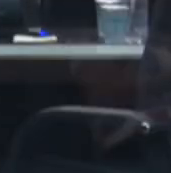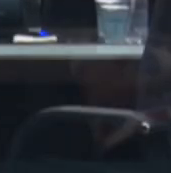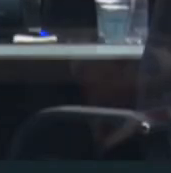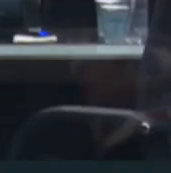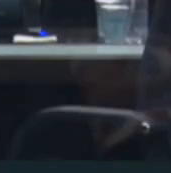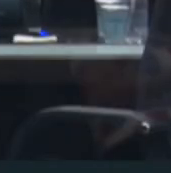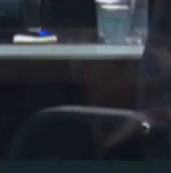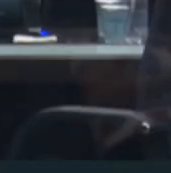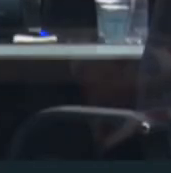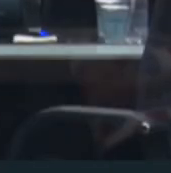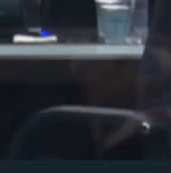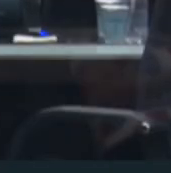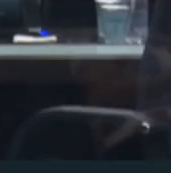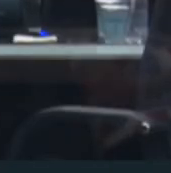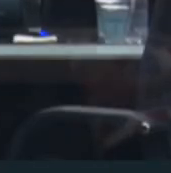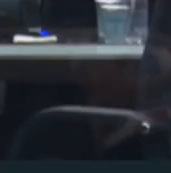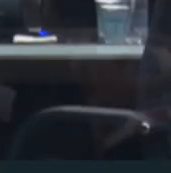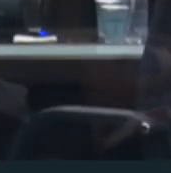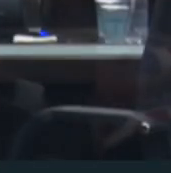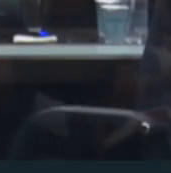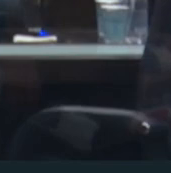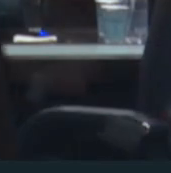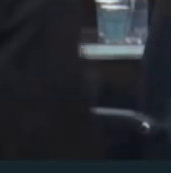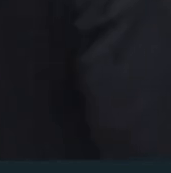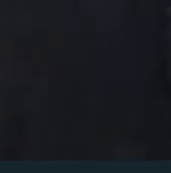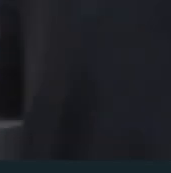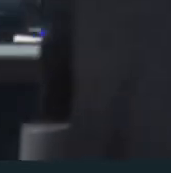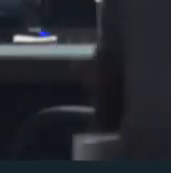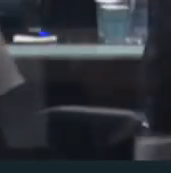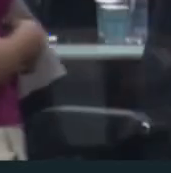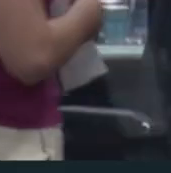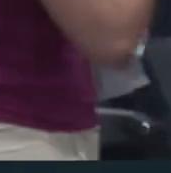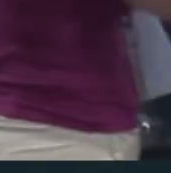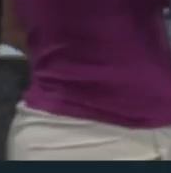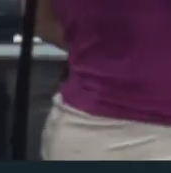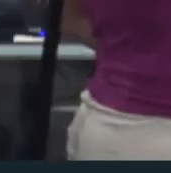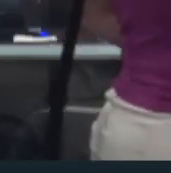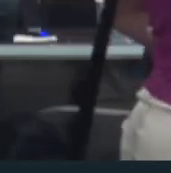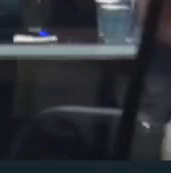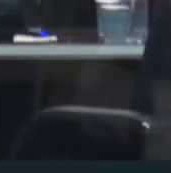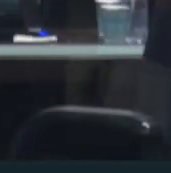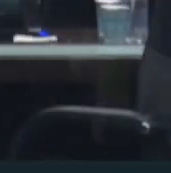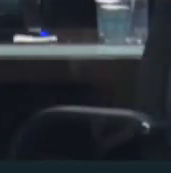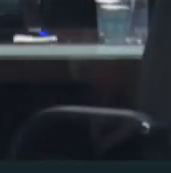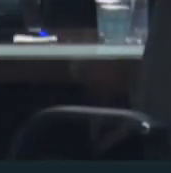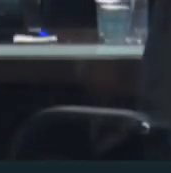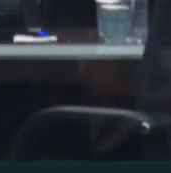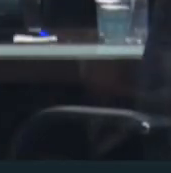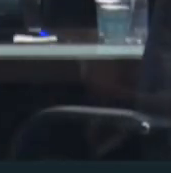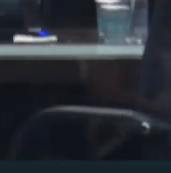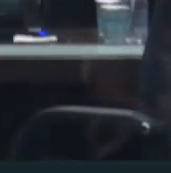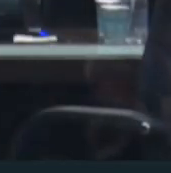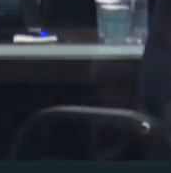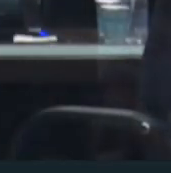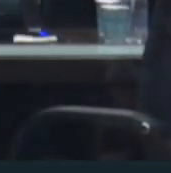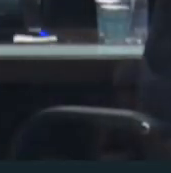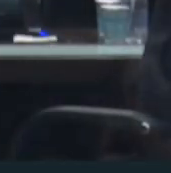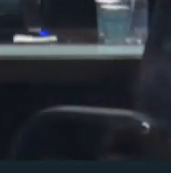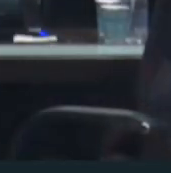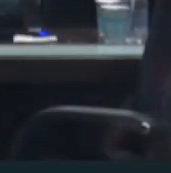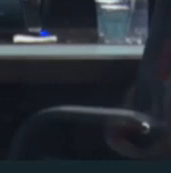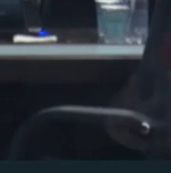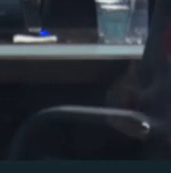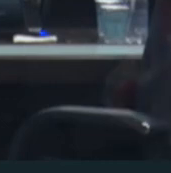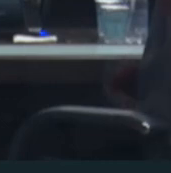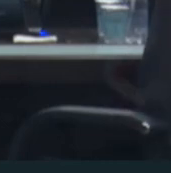Boa tarde foi encerrado agora a décima sessão ordinária que da Câmara de Guarulhos pelo vereador presidente da casa Ticiana americano